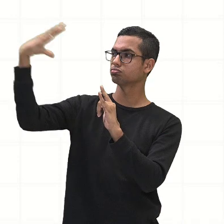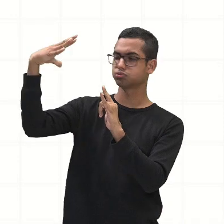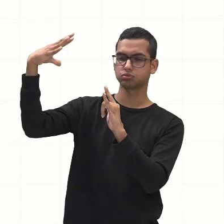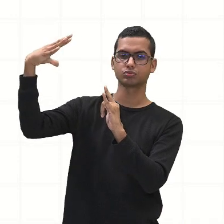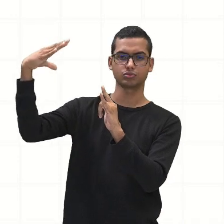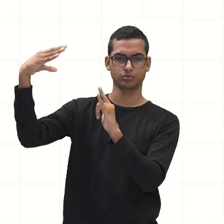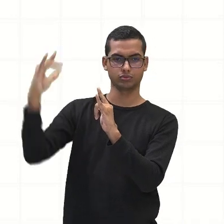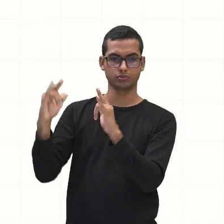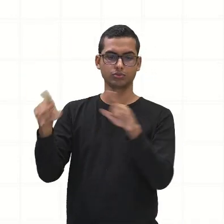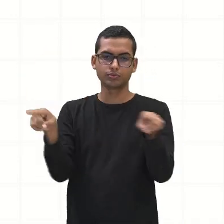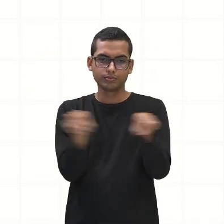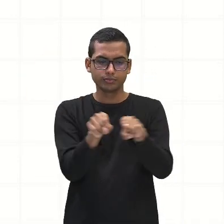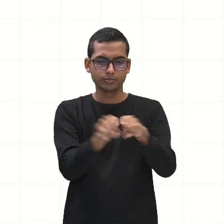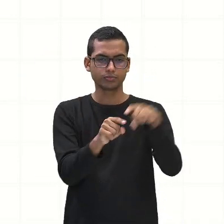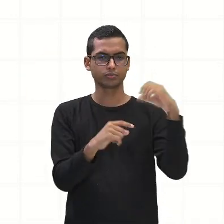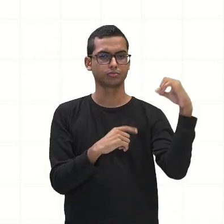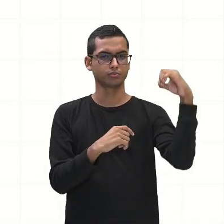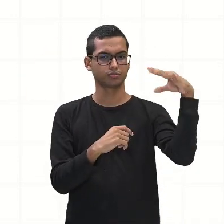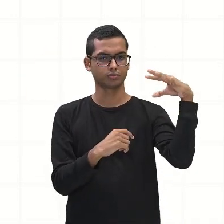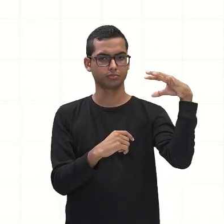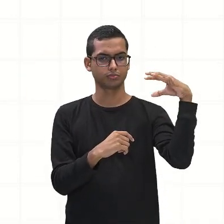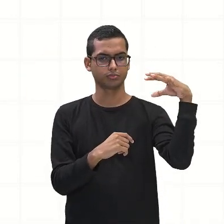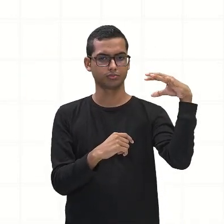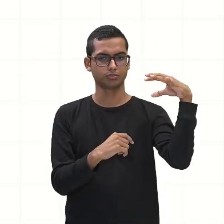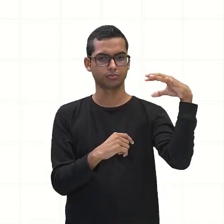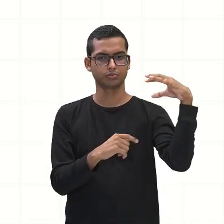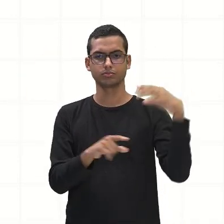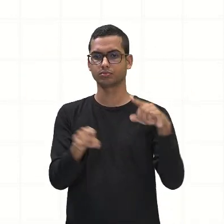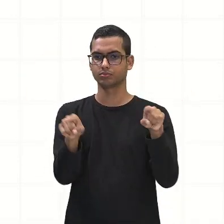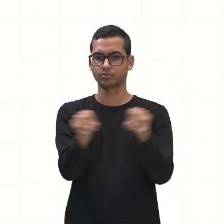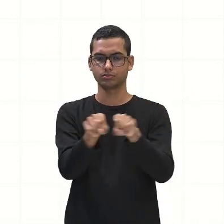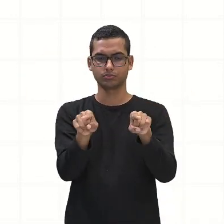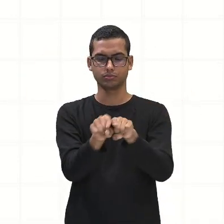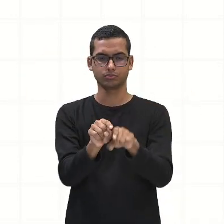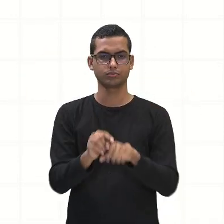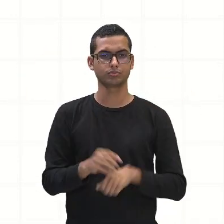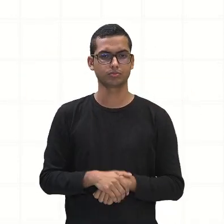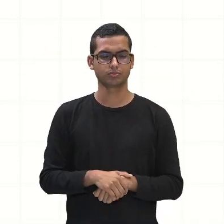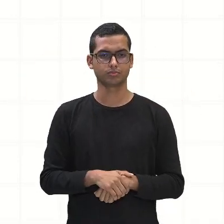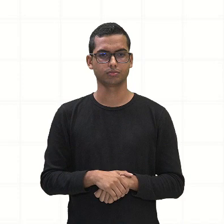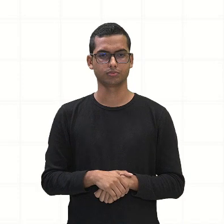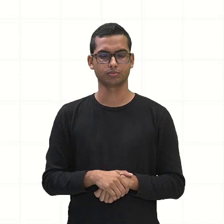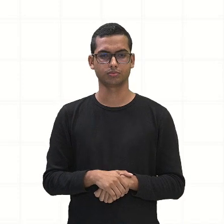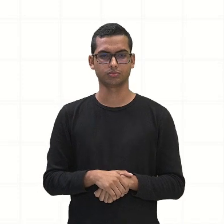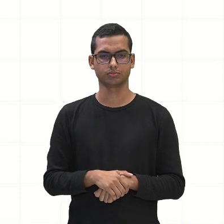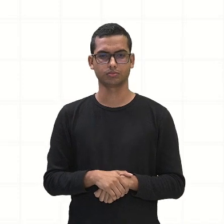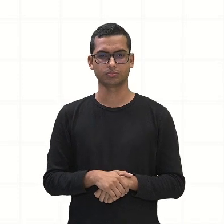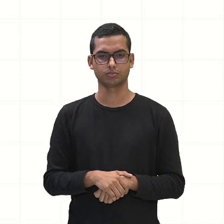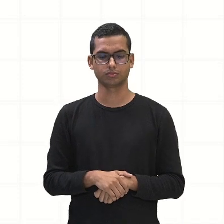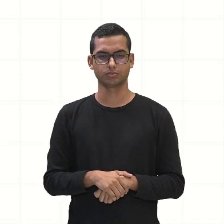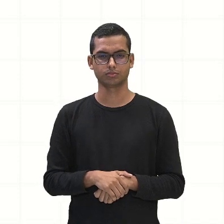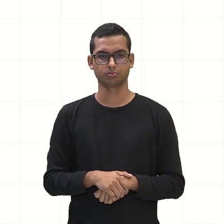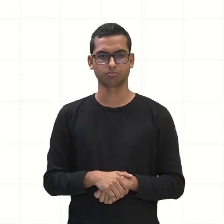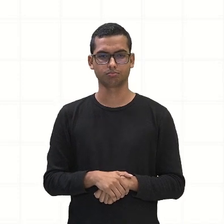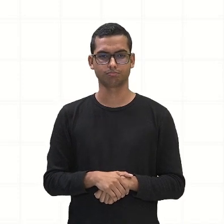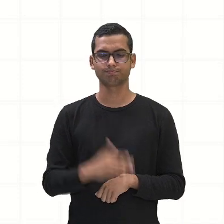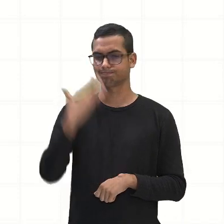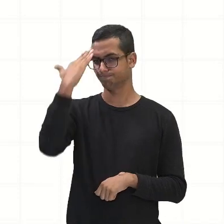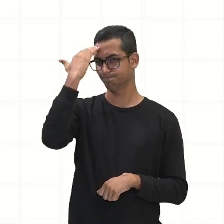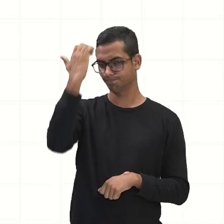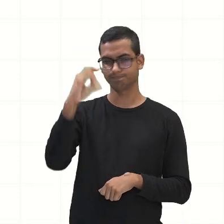Então, é o ângulo da luz, da luz solar. Então, aqui eu já me garanto que eu tenho